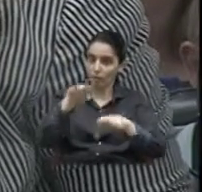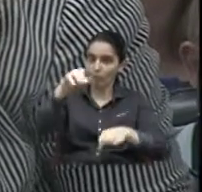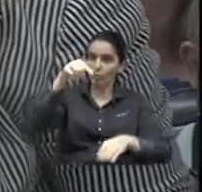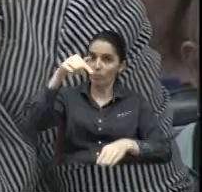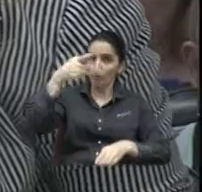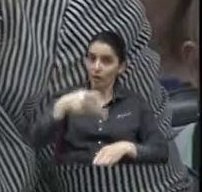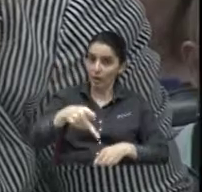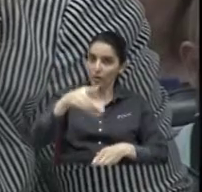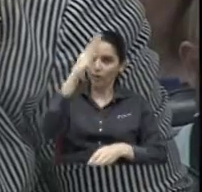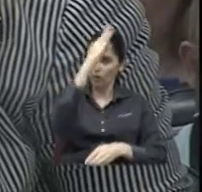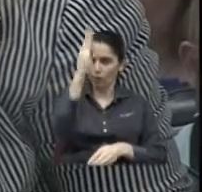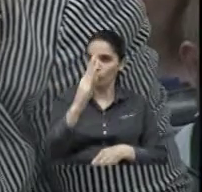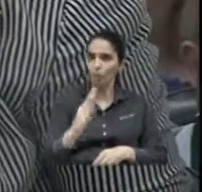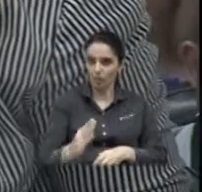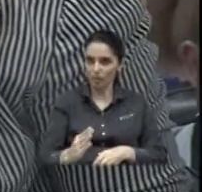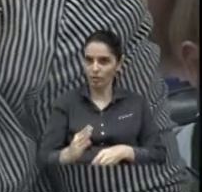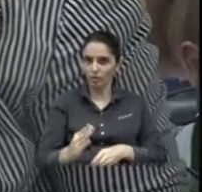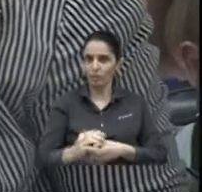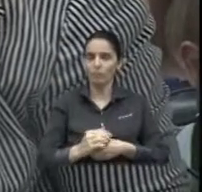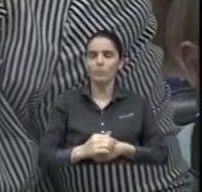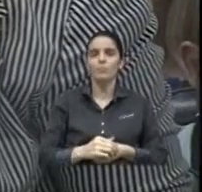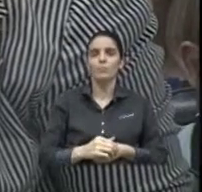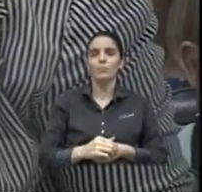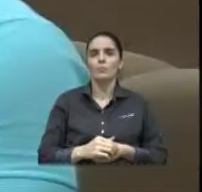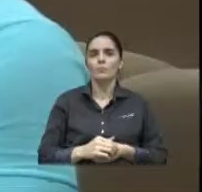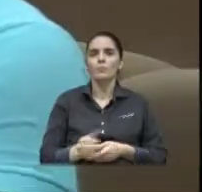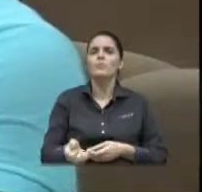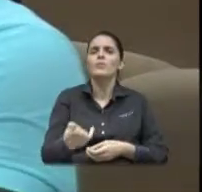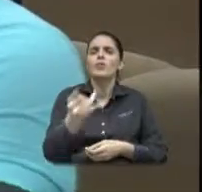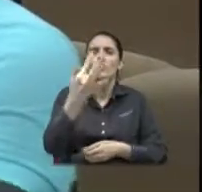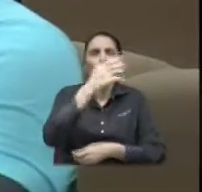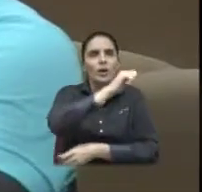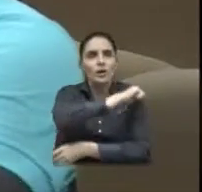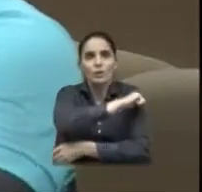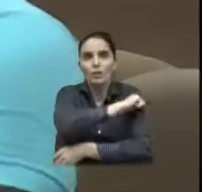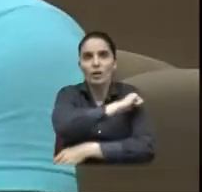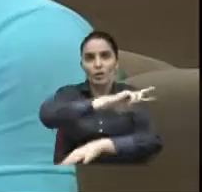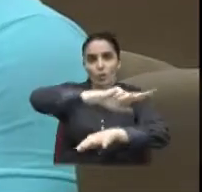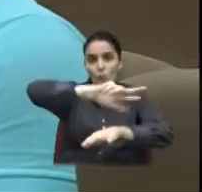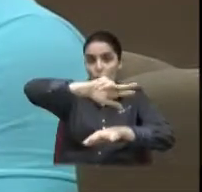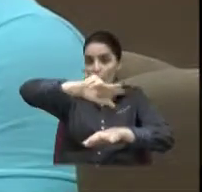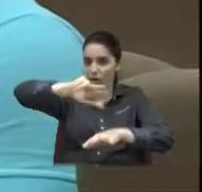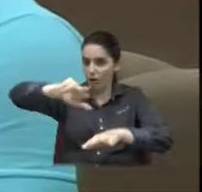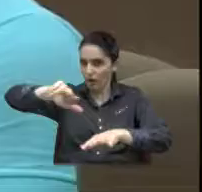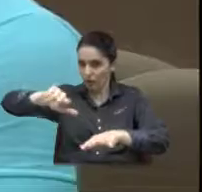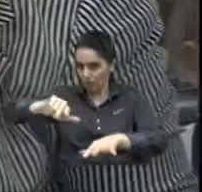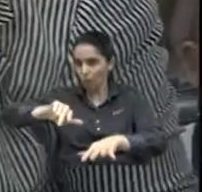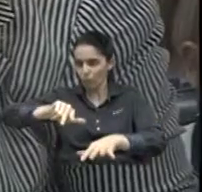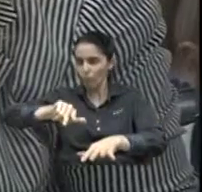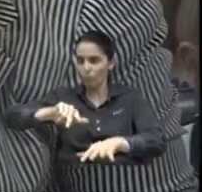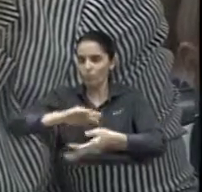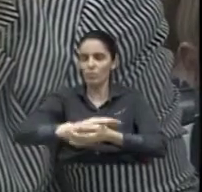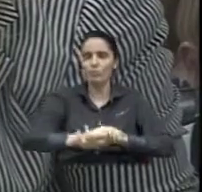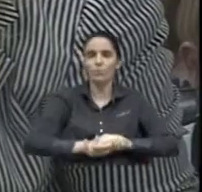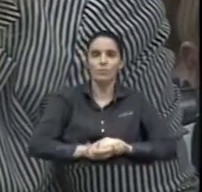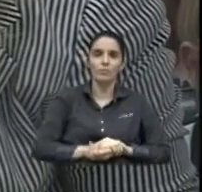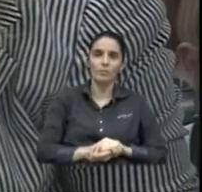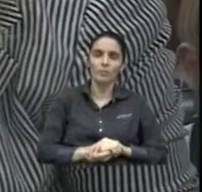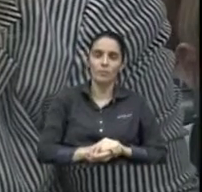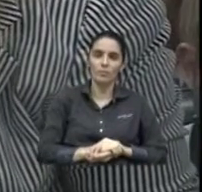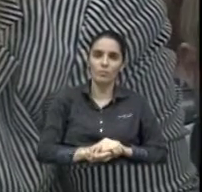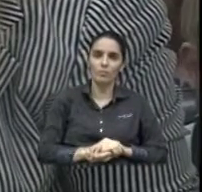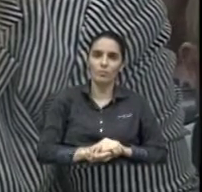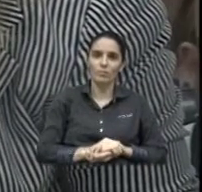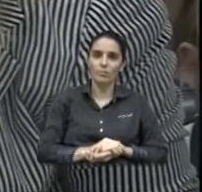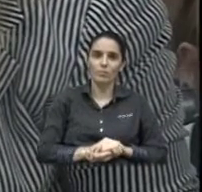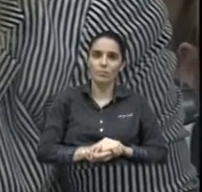só são esses 20. Quantos alunos passaram por você e tiveram assim,